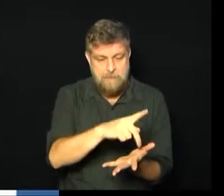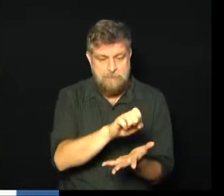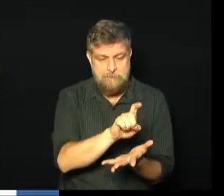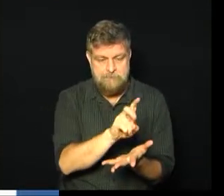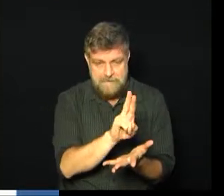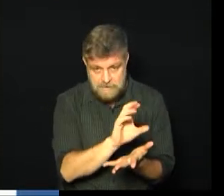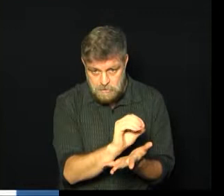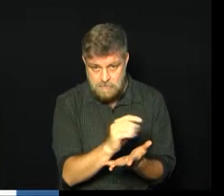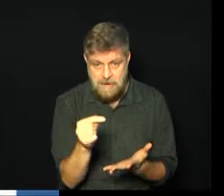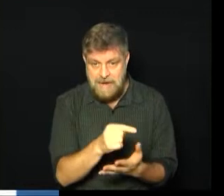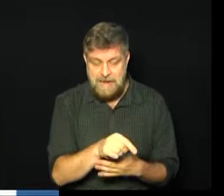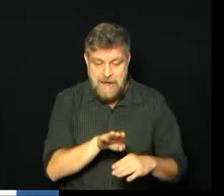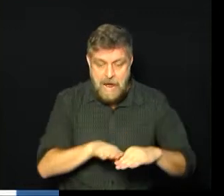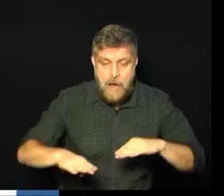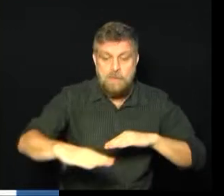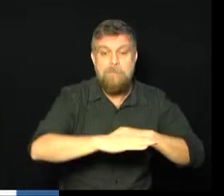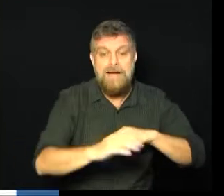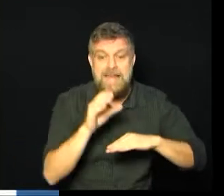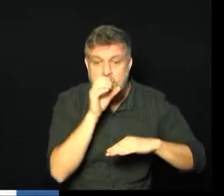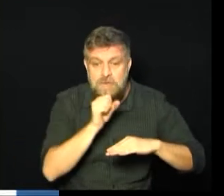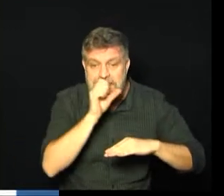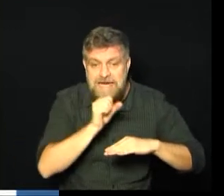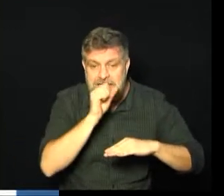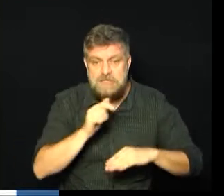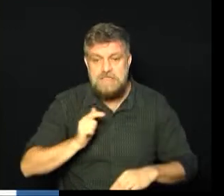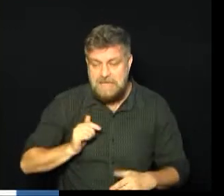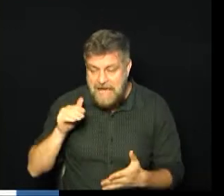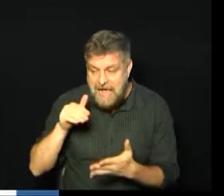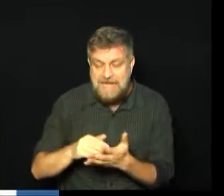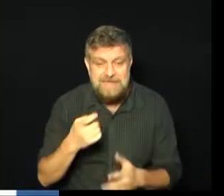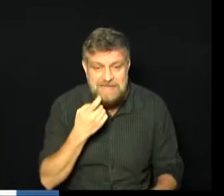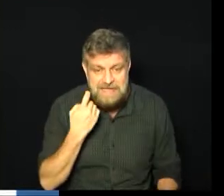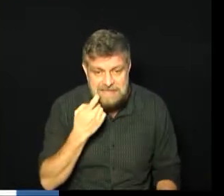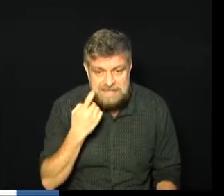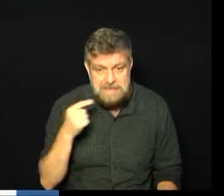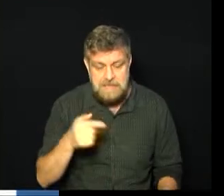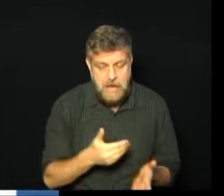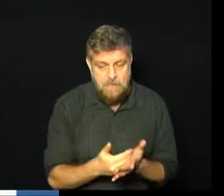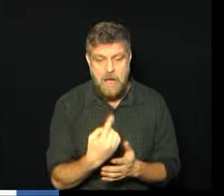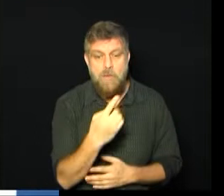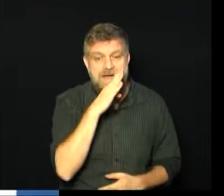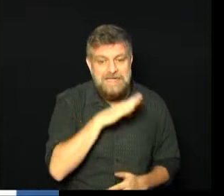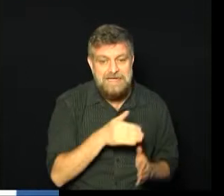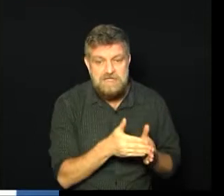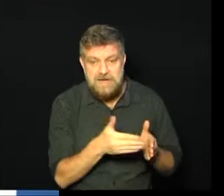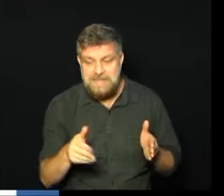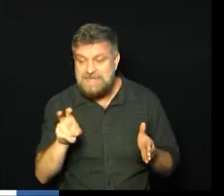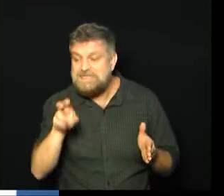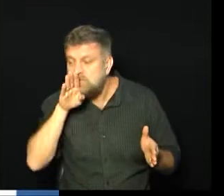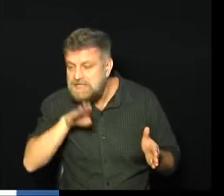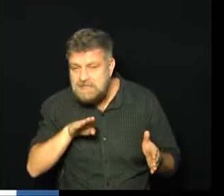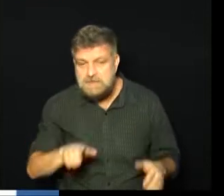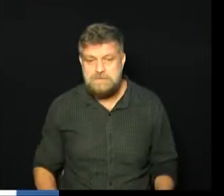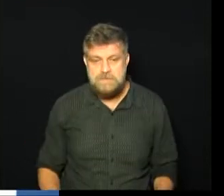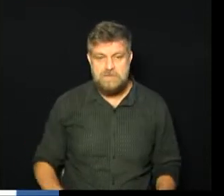como Centro de Saúde do Balão do Laranja, a gente tem ação até sexta-feira. Lá começa às 1 da tarde e vai até às 5 horas.